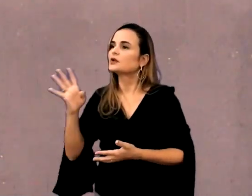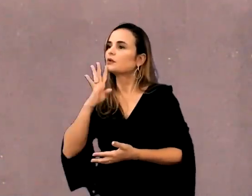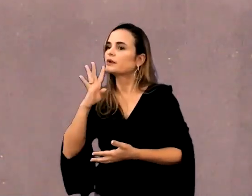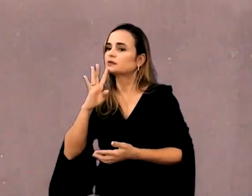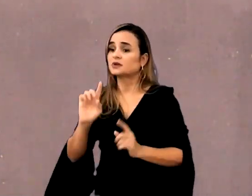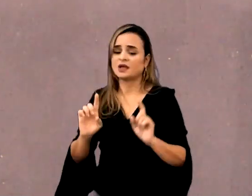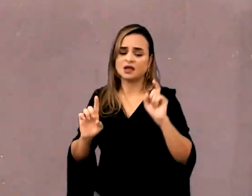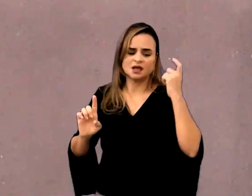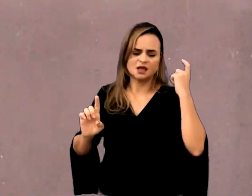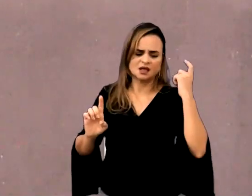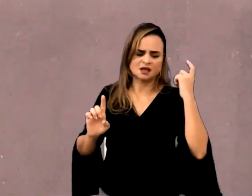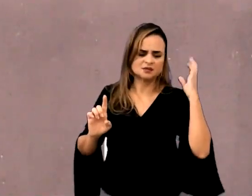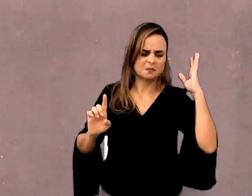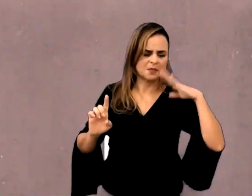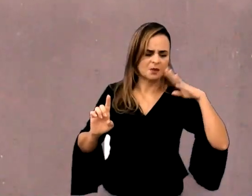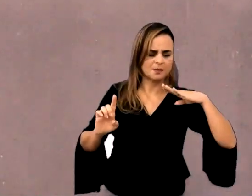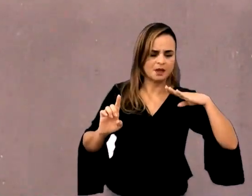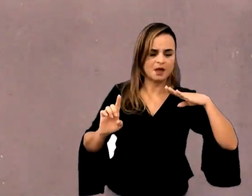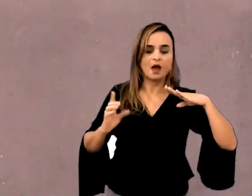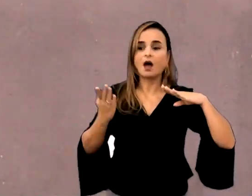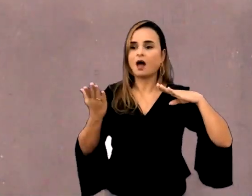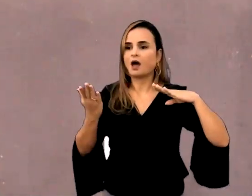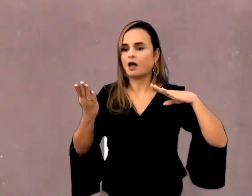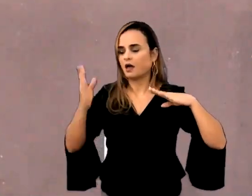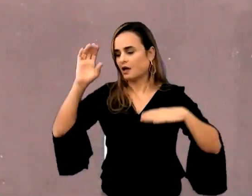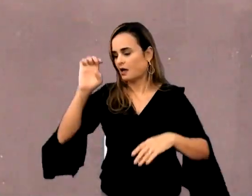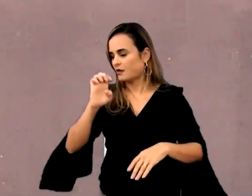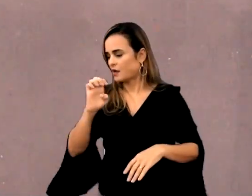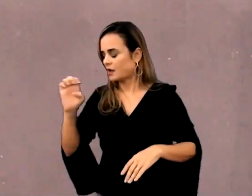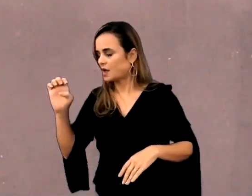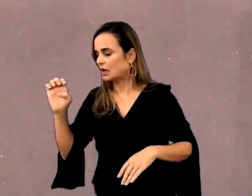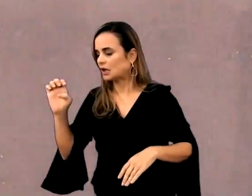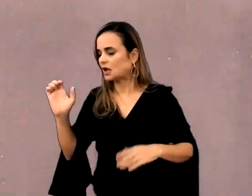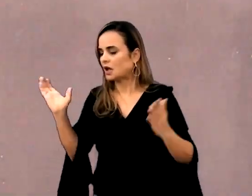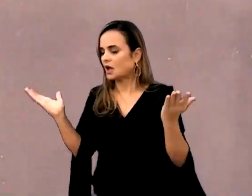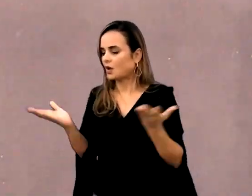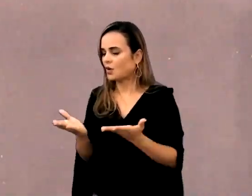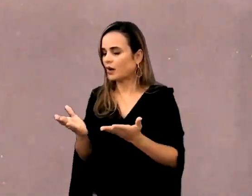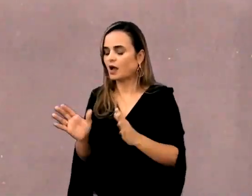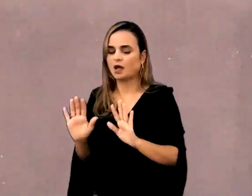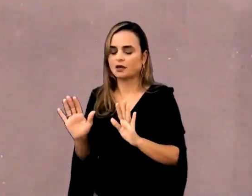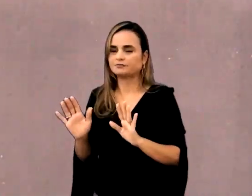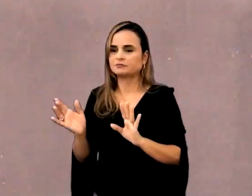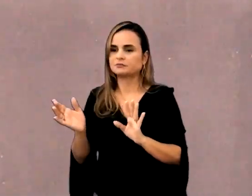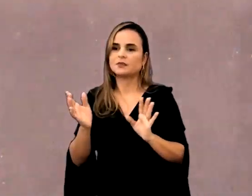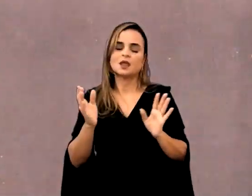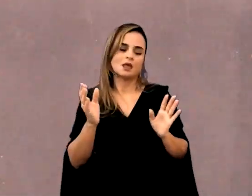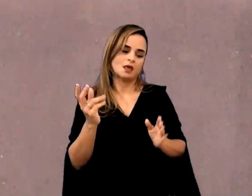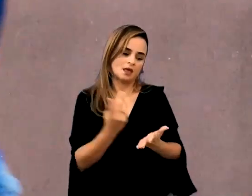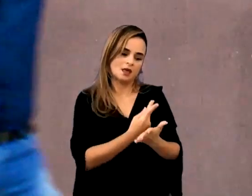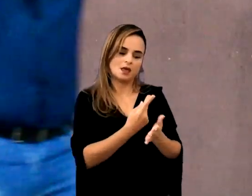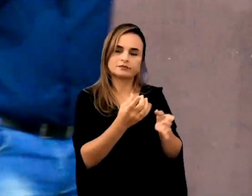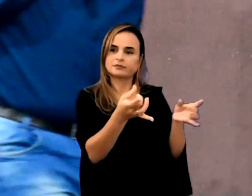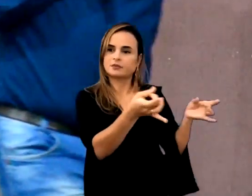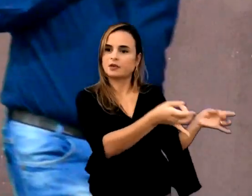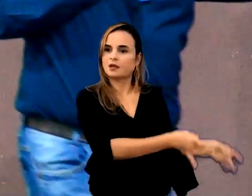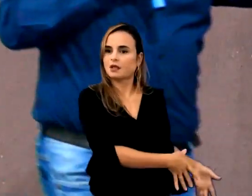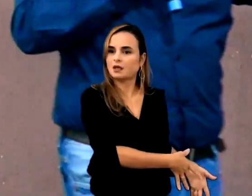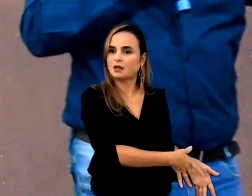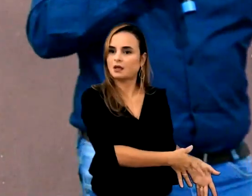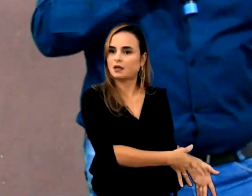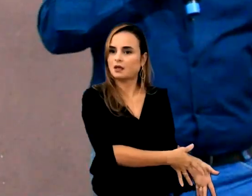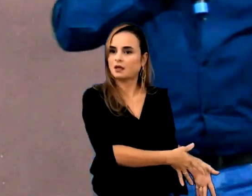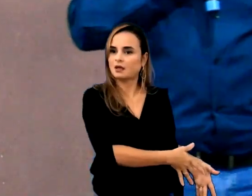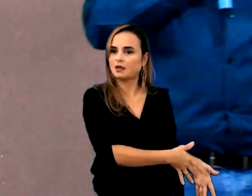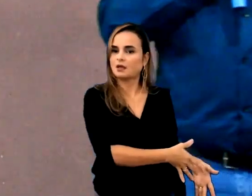foi o primeiro passo que nós demos? Esse caminho eu não vou mais, eu vou por esse. Eu já vou trilhar